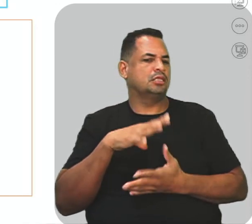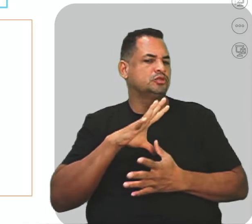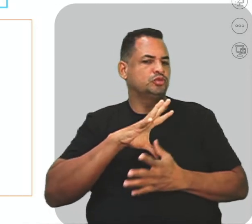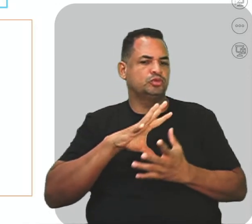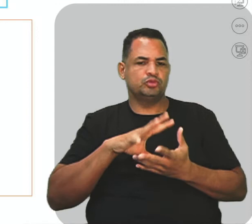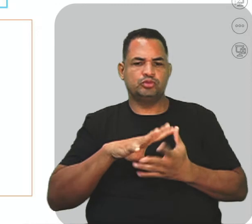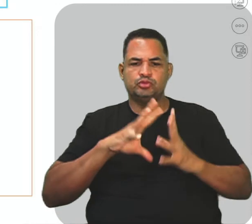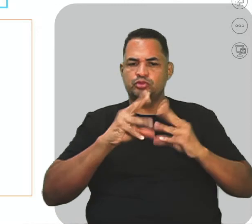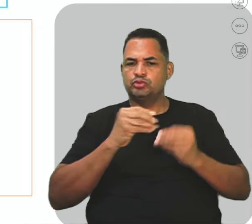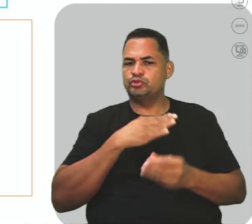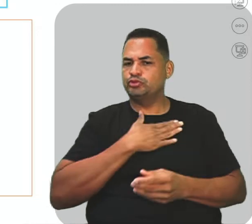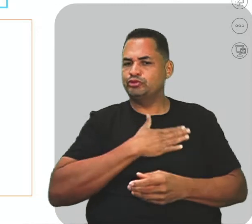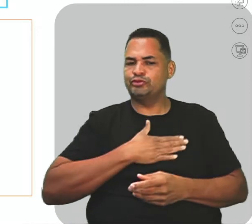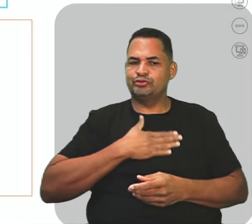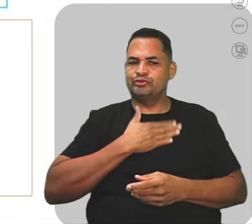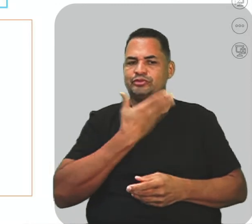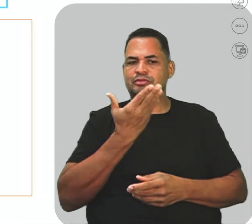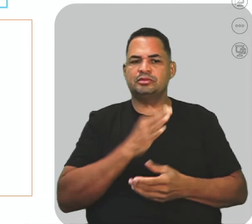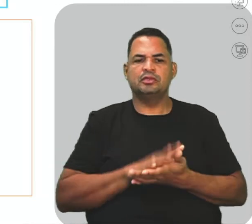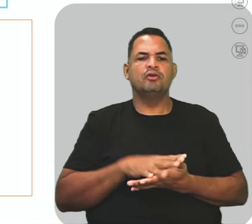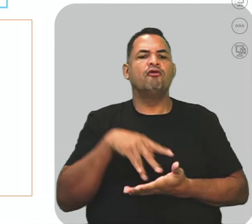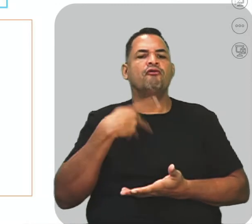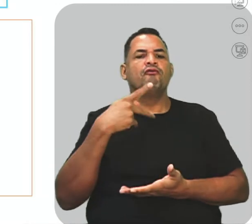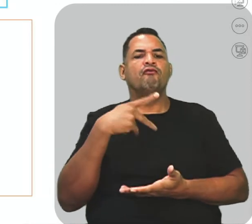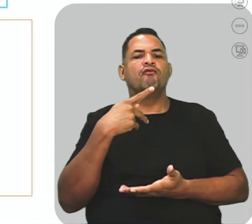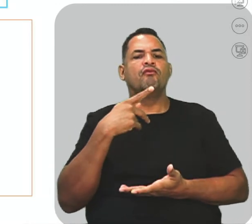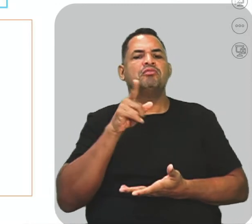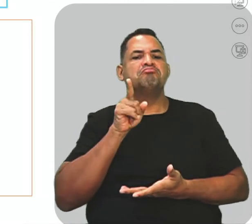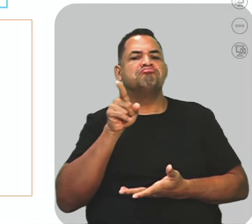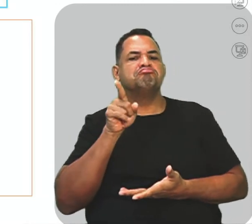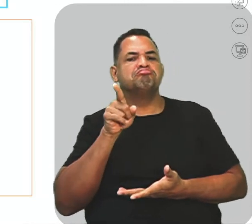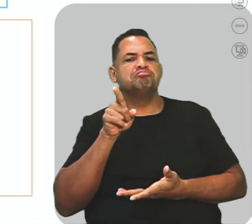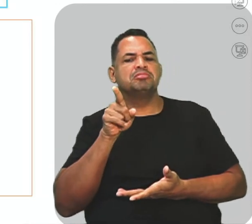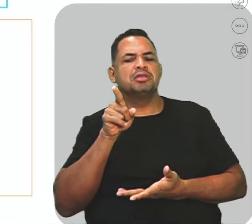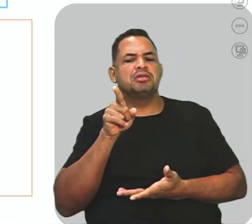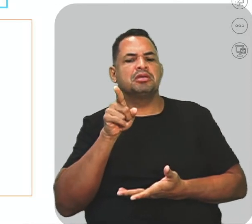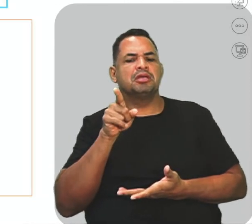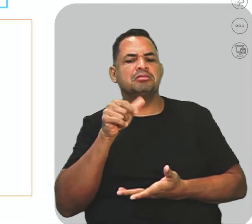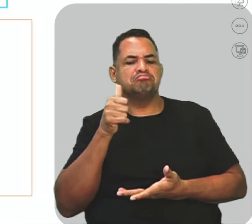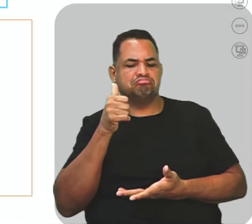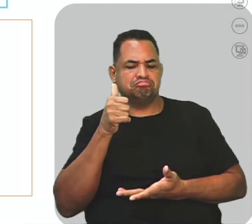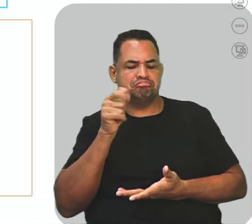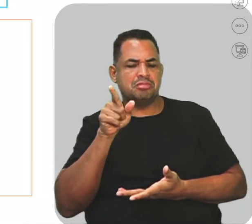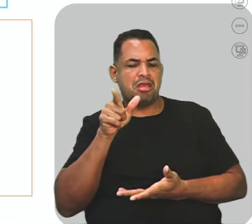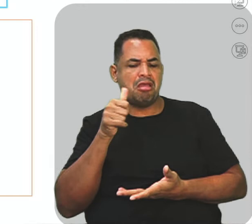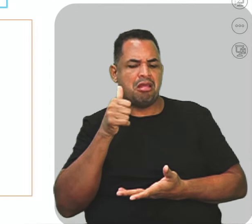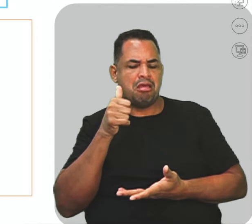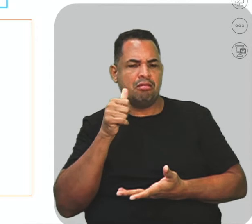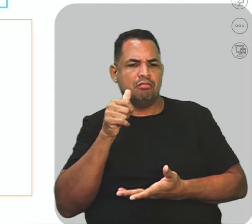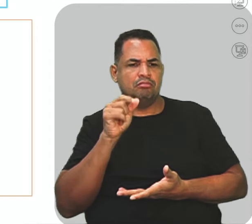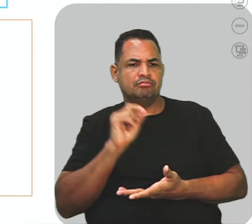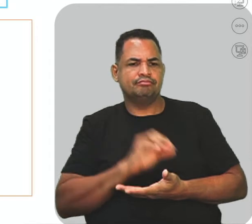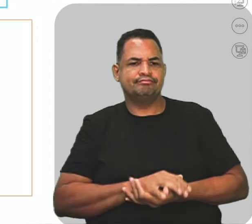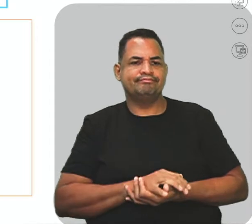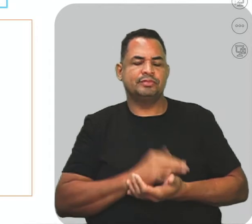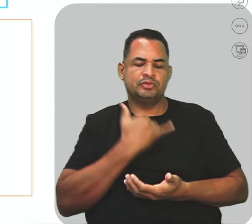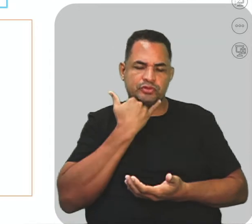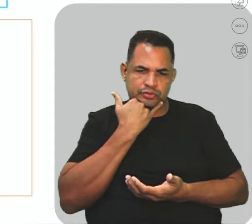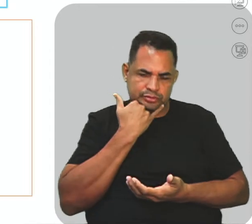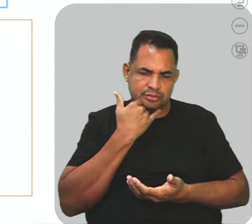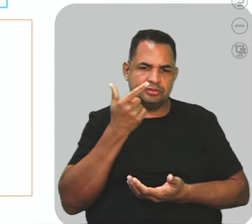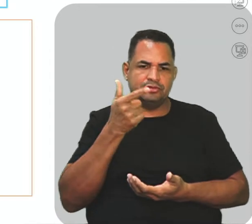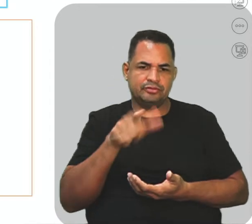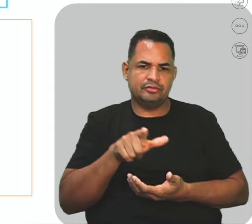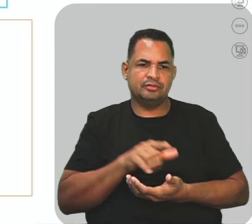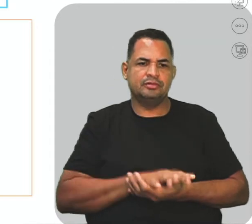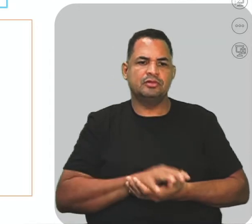gostos, gente. Vamos lá. Vou dizer o que é que ela tem que eu não... Perdão, vamos